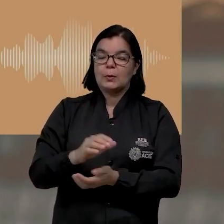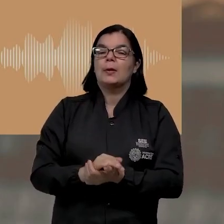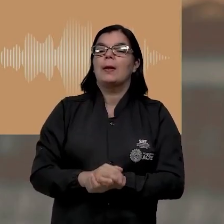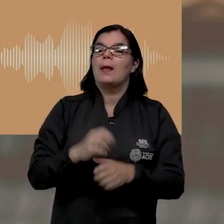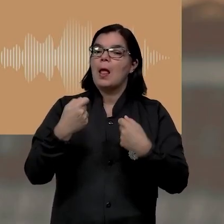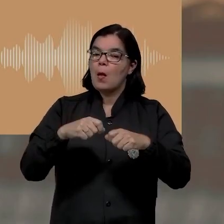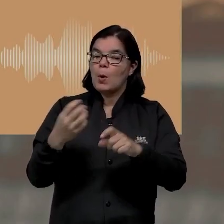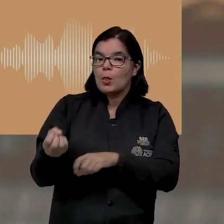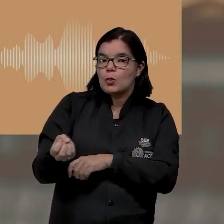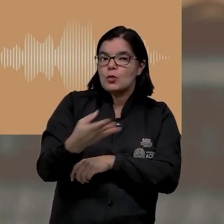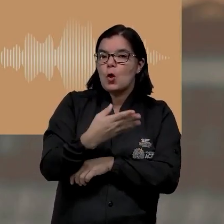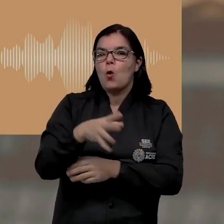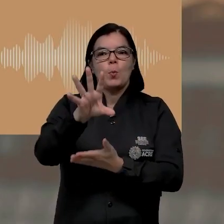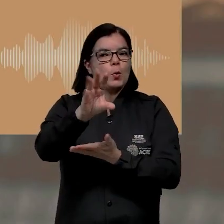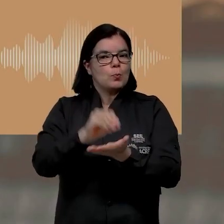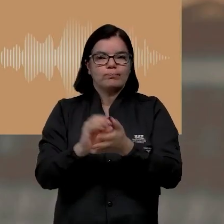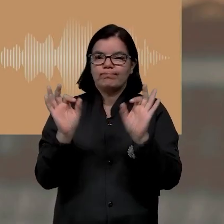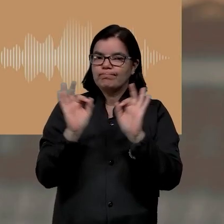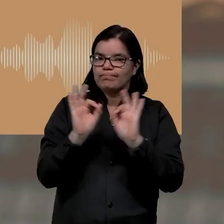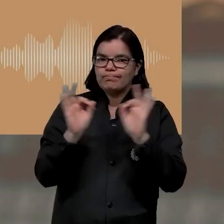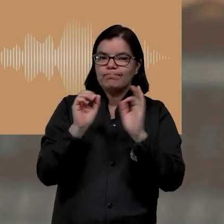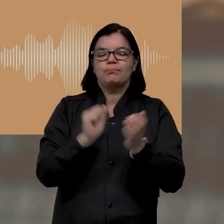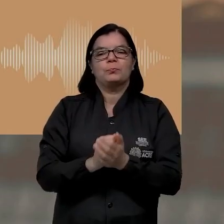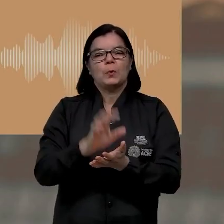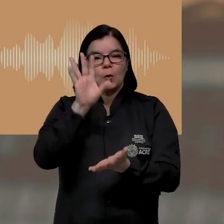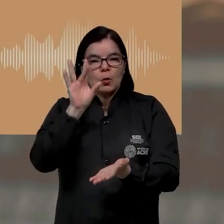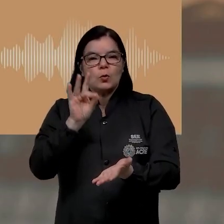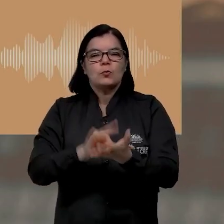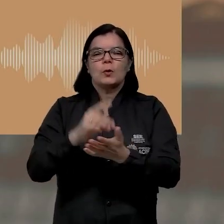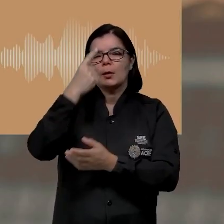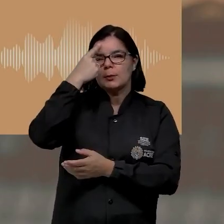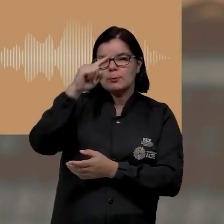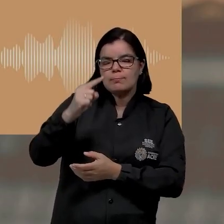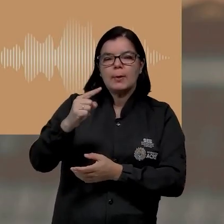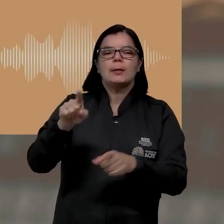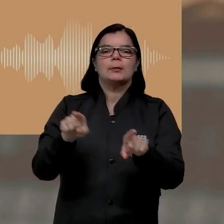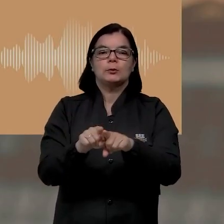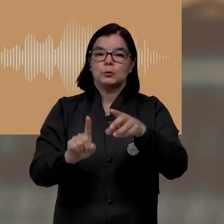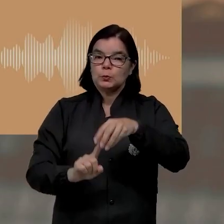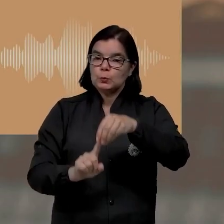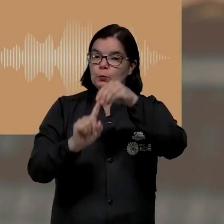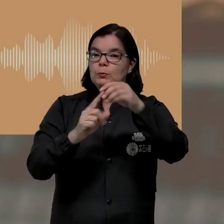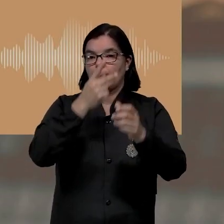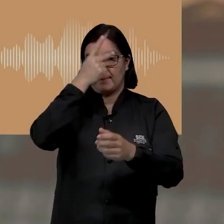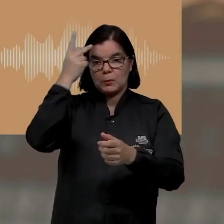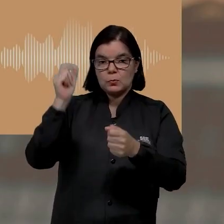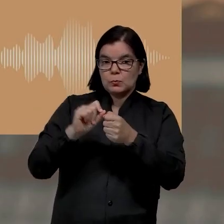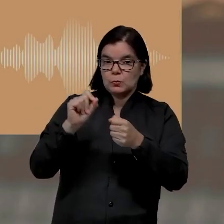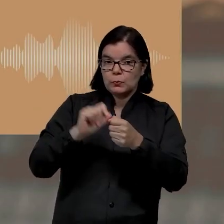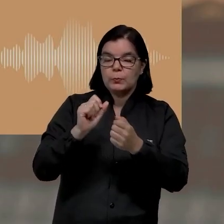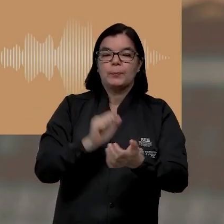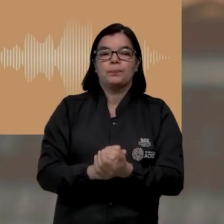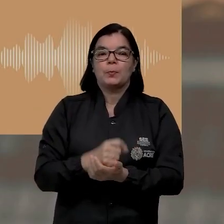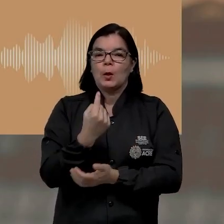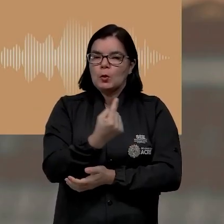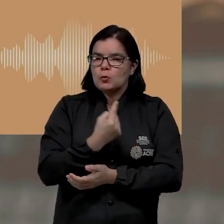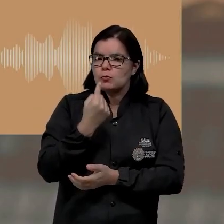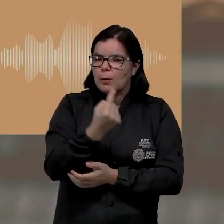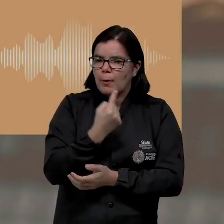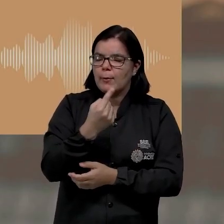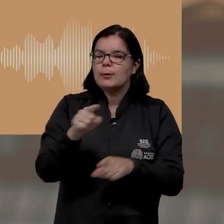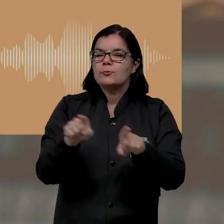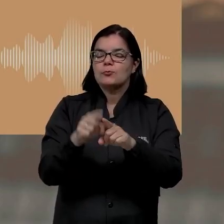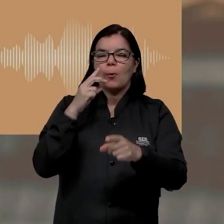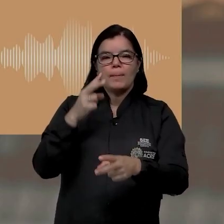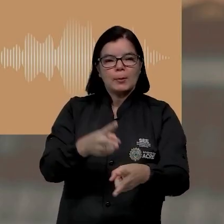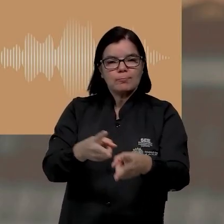copiada. Originalidade expressa ideias e formas únicas do criador. E singularidade, que reflete